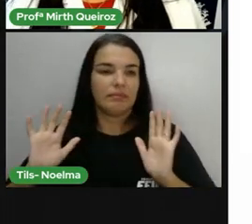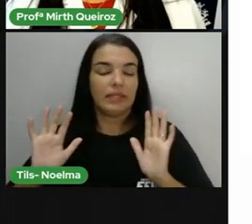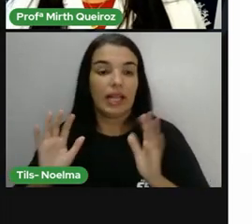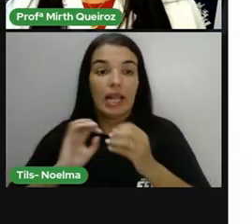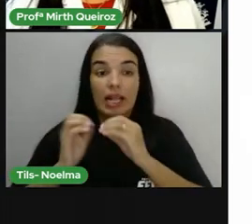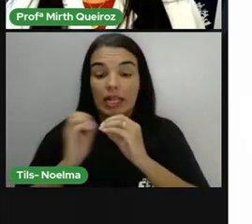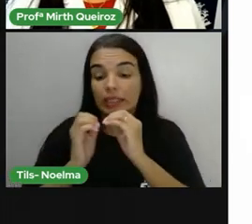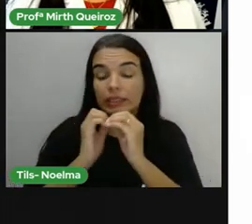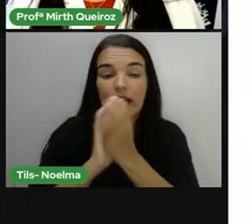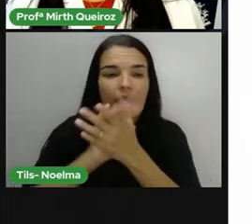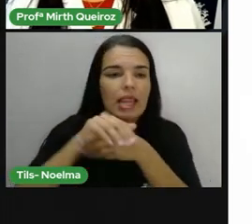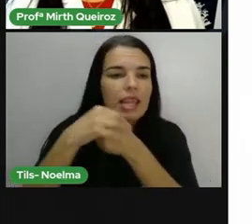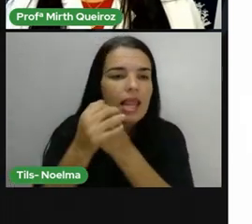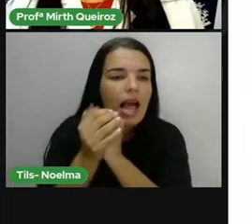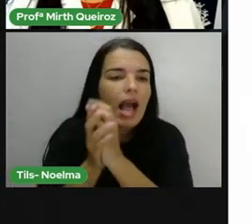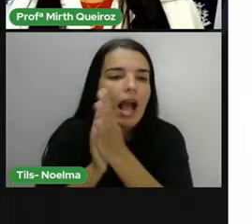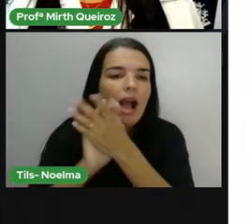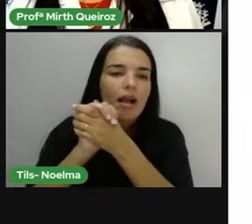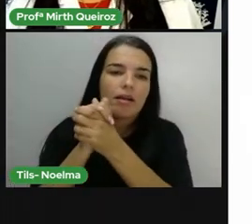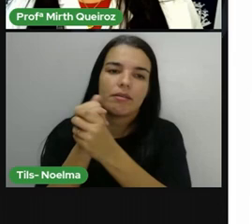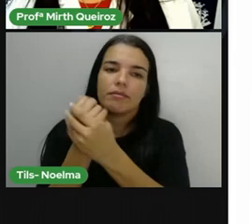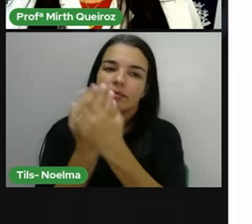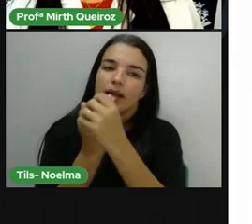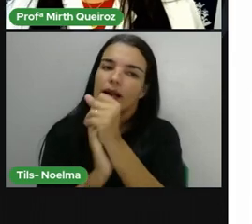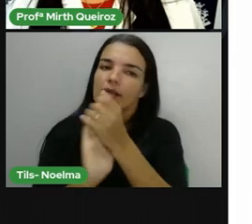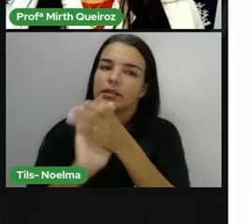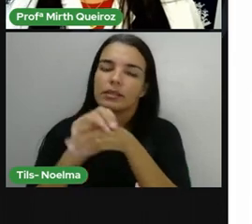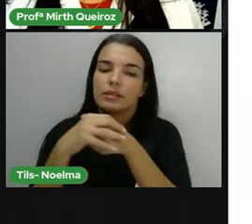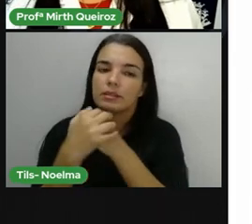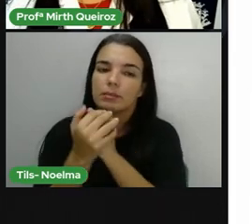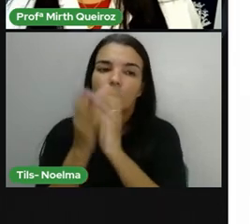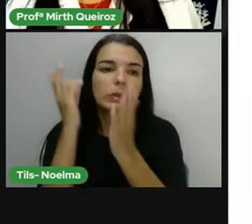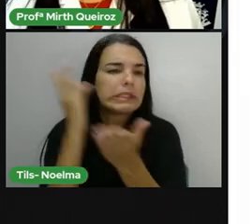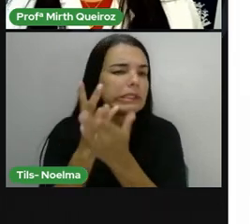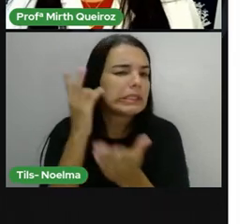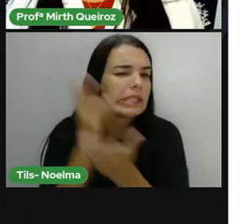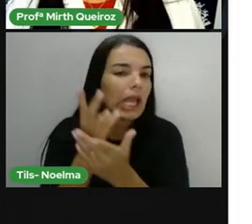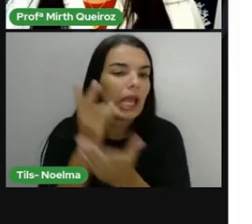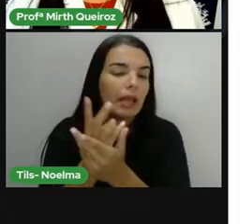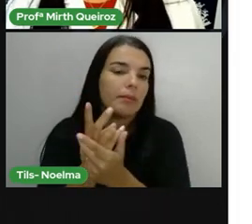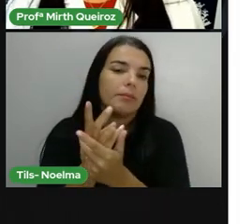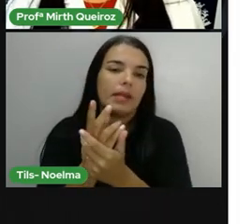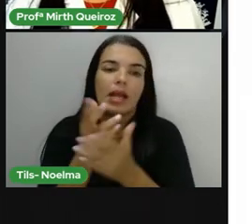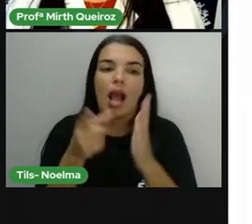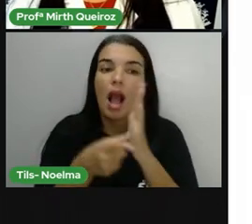Lavar as mãos também, que não é somente antes das refeições, a gente